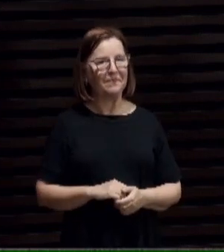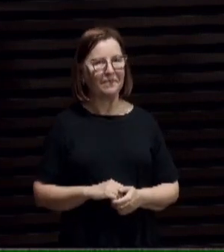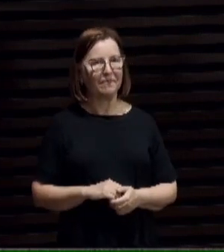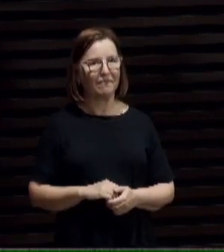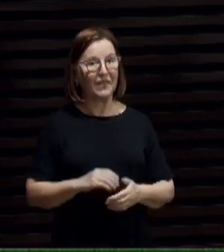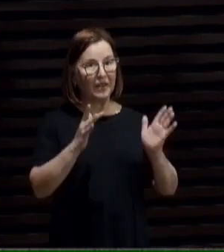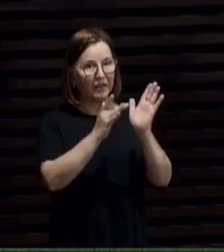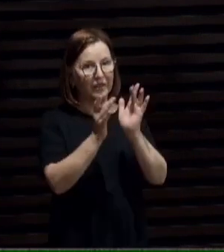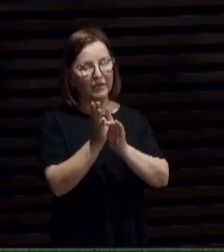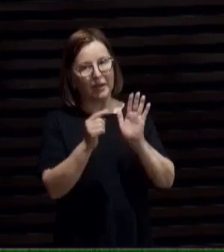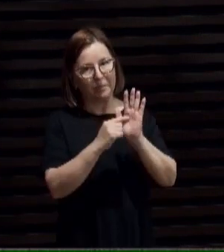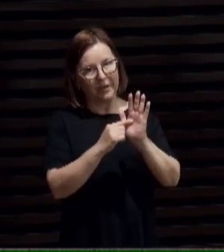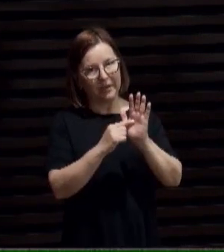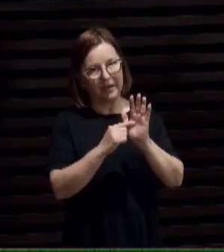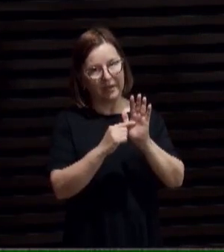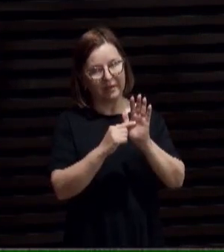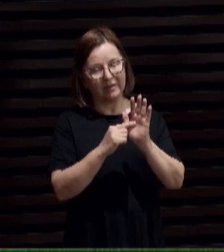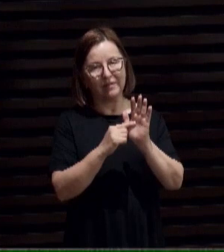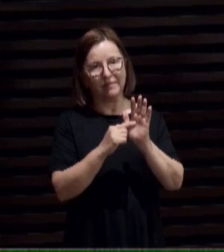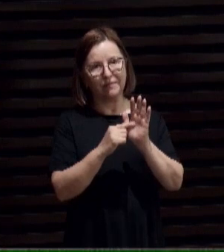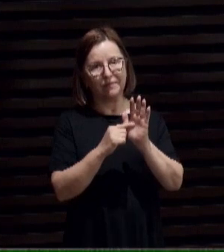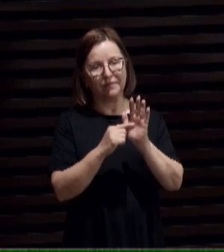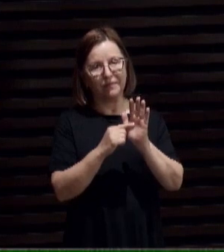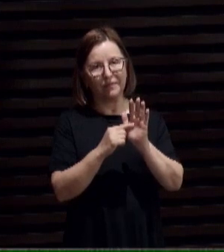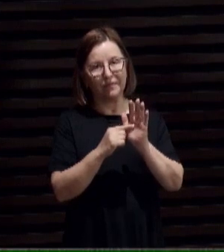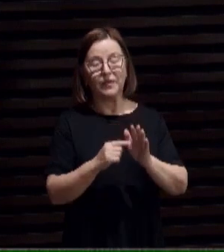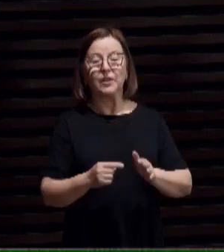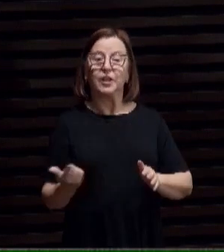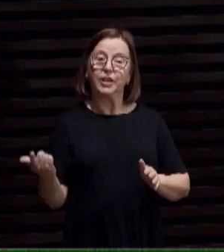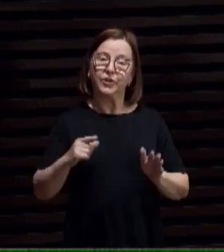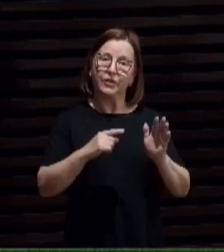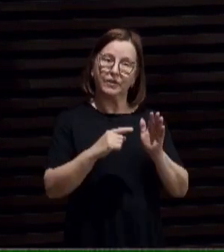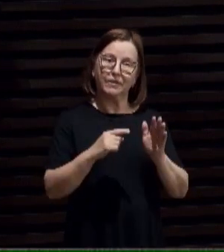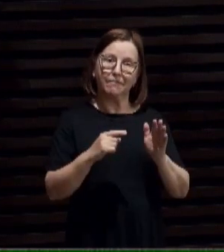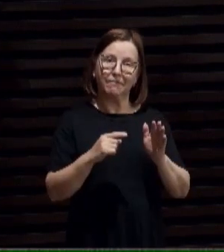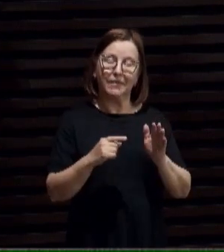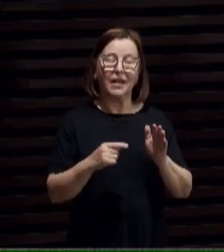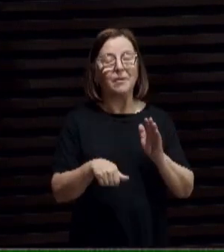Jesus aparece uma vez, aparece primeiro a Maria Madalena,